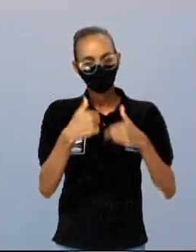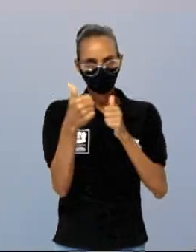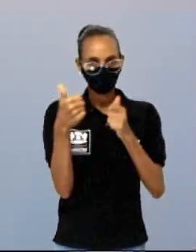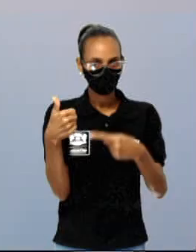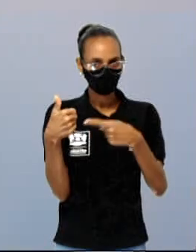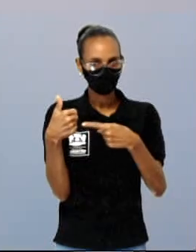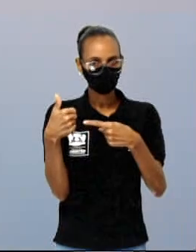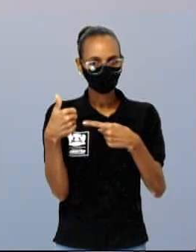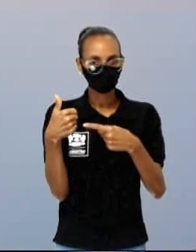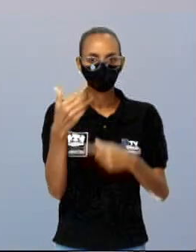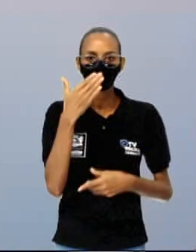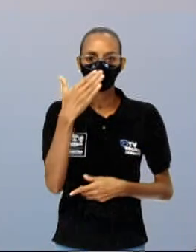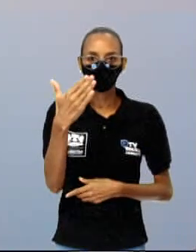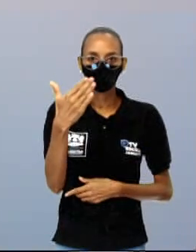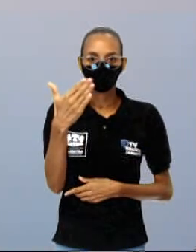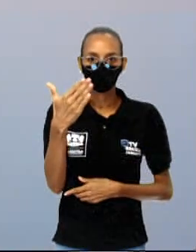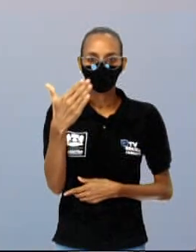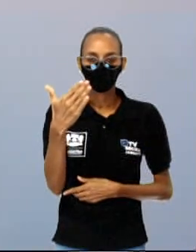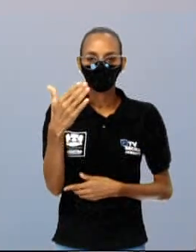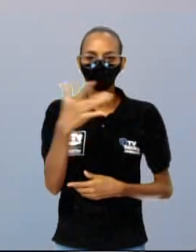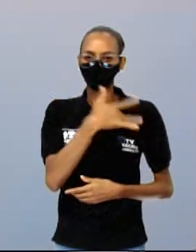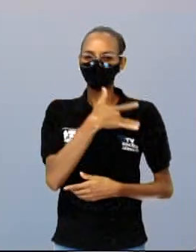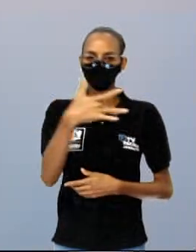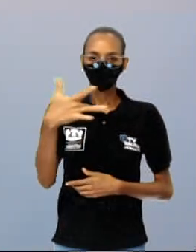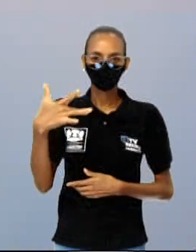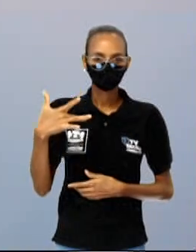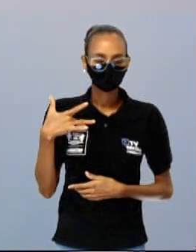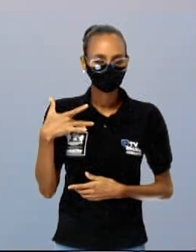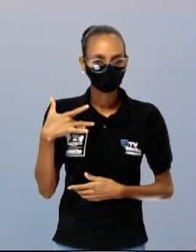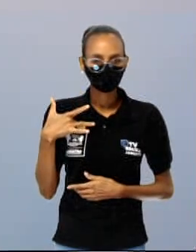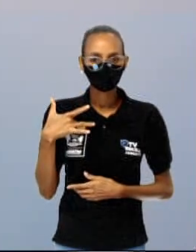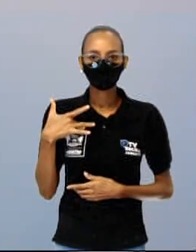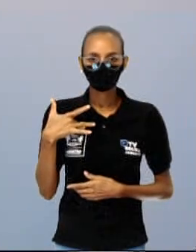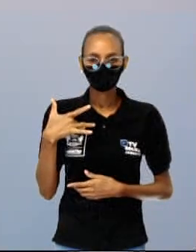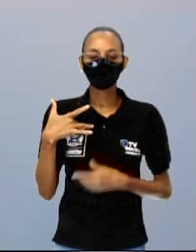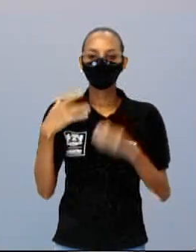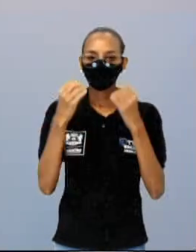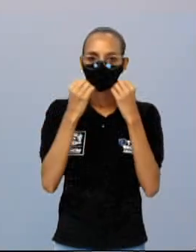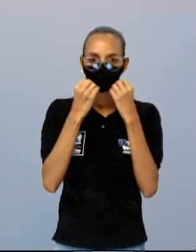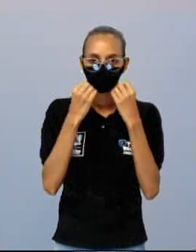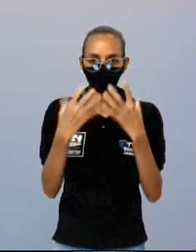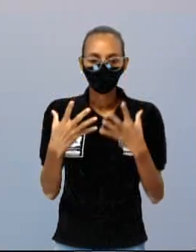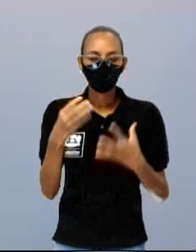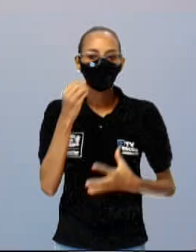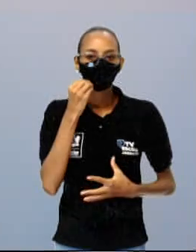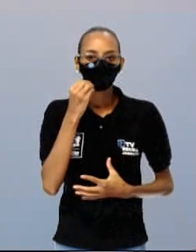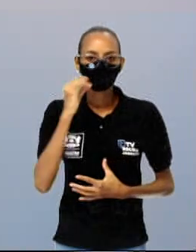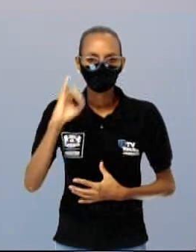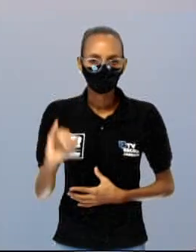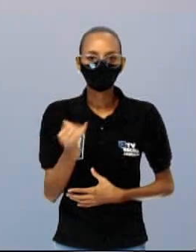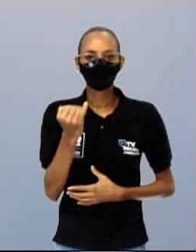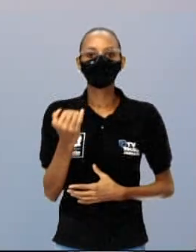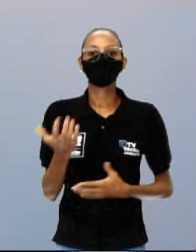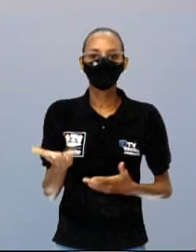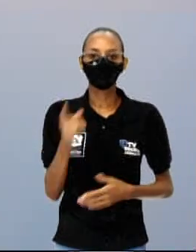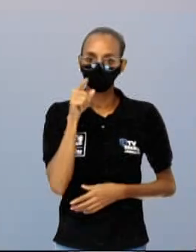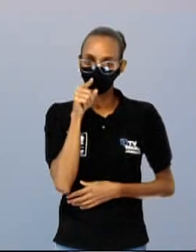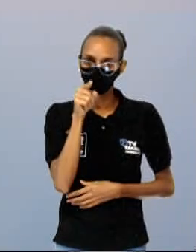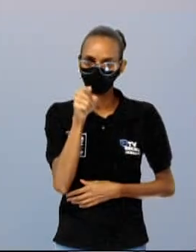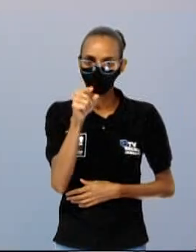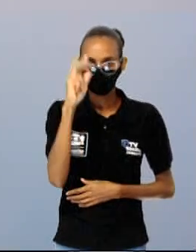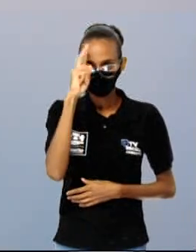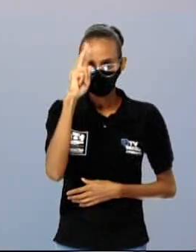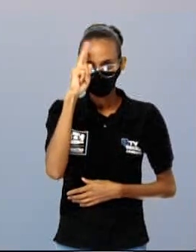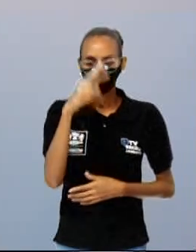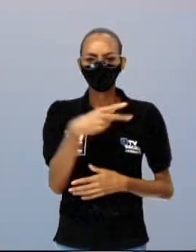Um super beijo, muita saúde, muita positividade sempre. E lembre-se, você tem tudo